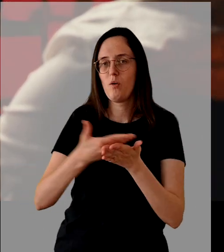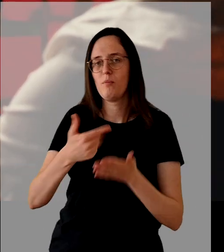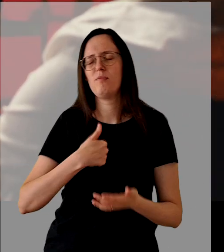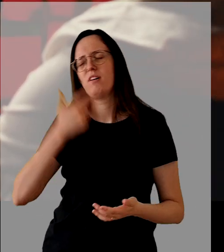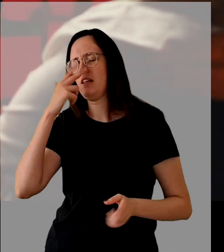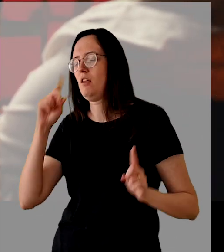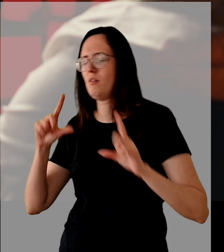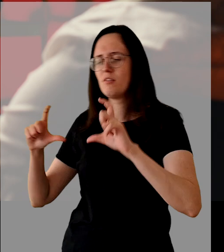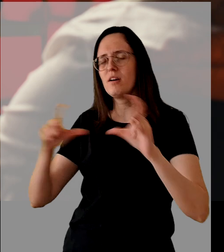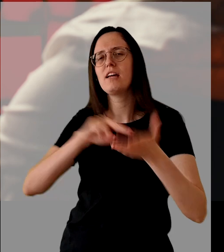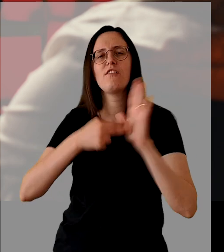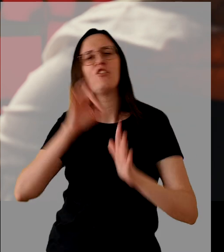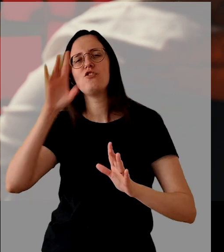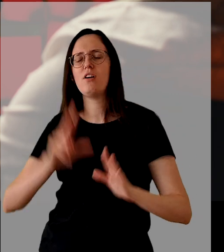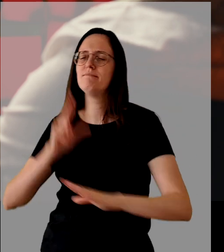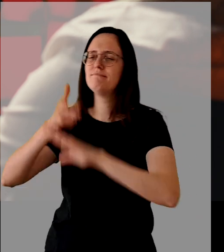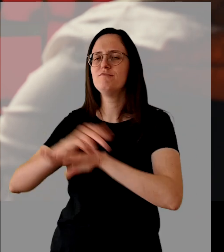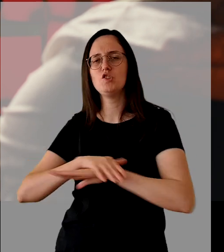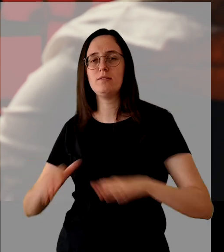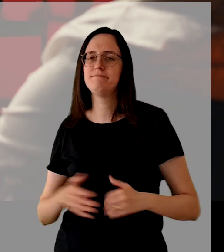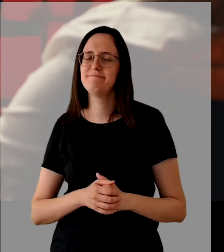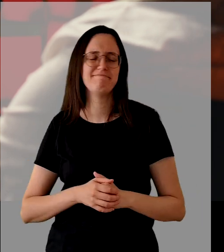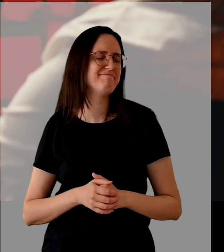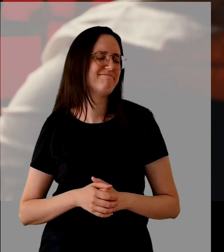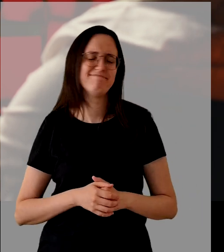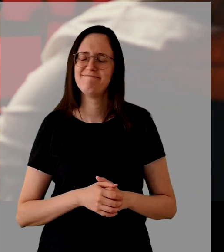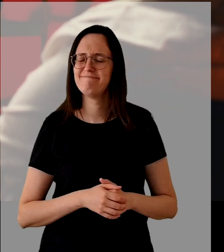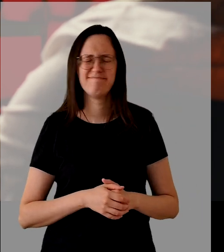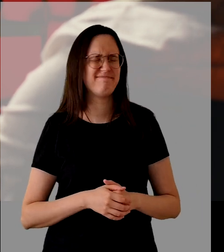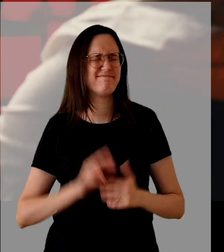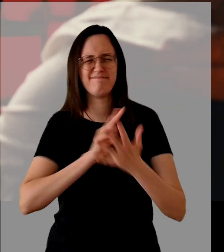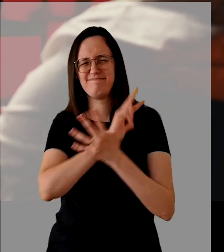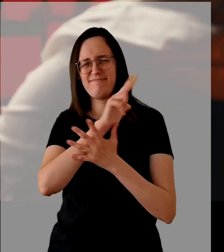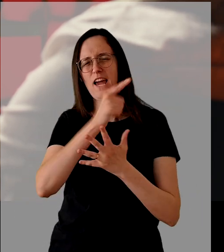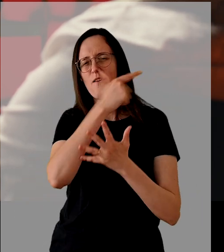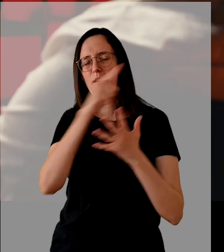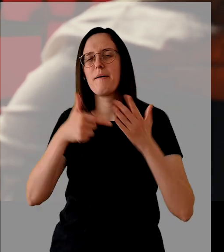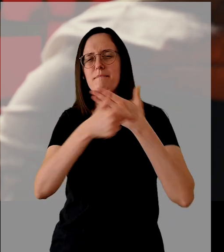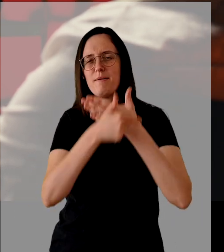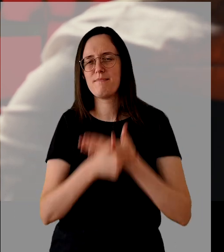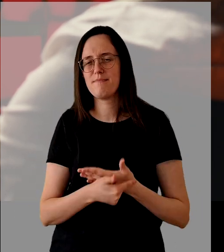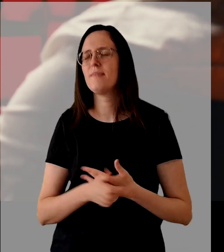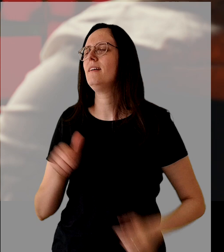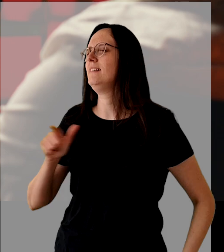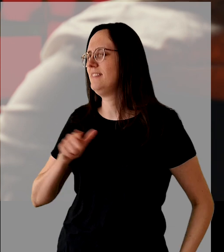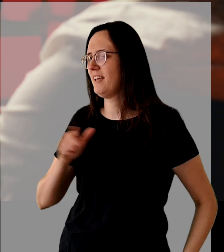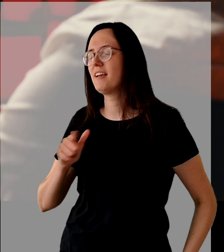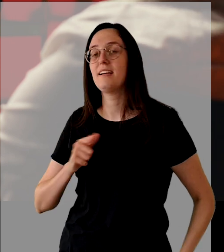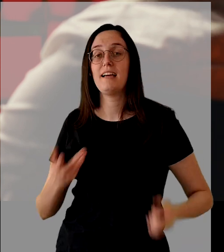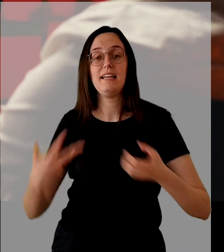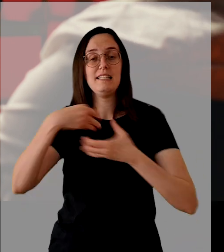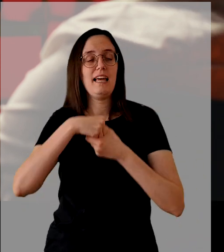que não, fotografia é só pegar a câmera na mão e operar a câmera. Não, tem inúmeras outras funções né, dentro